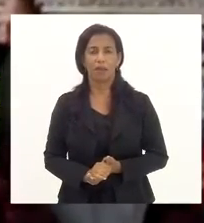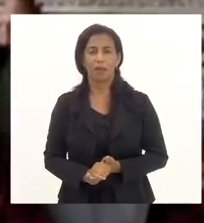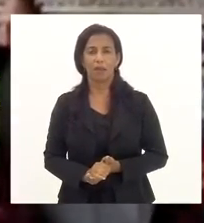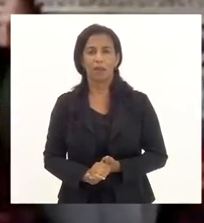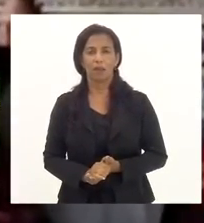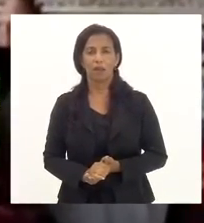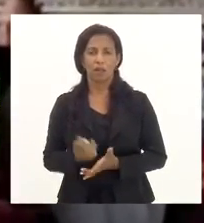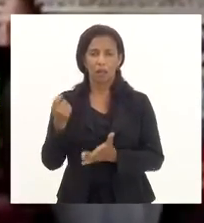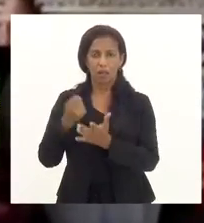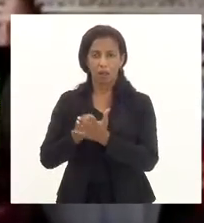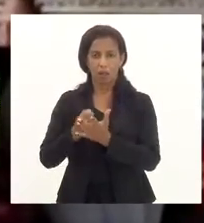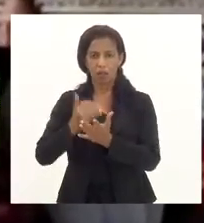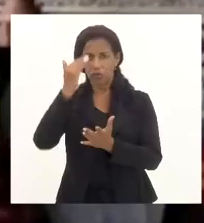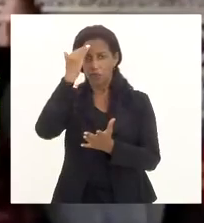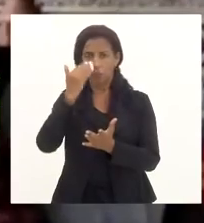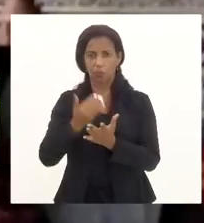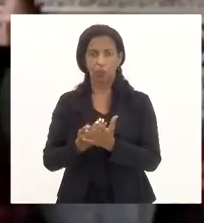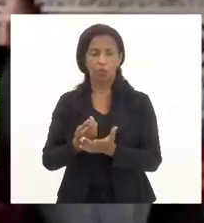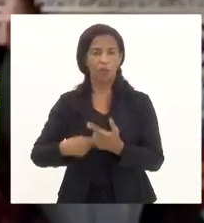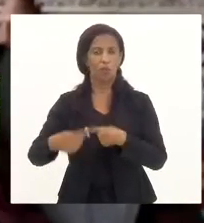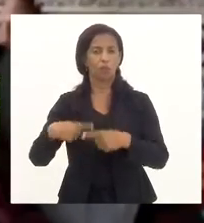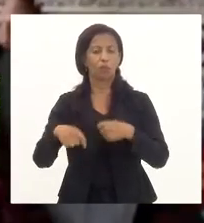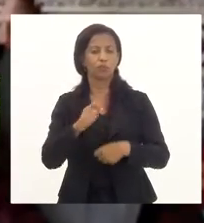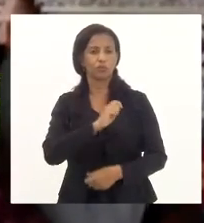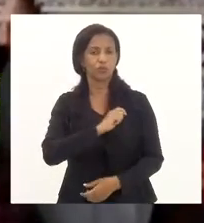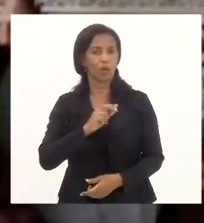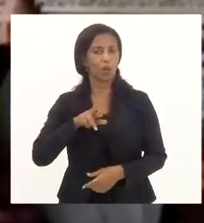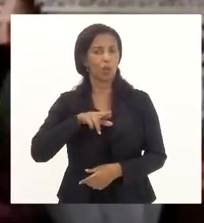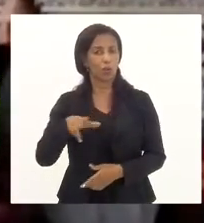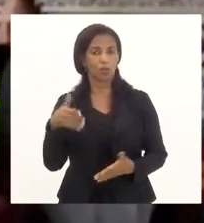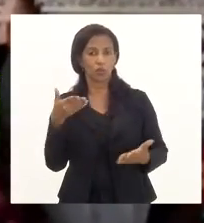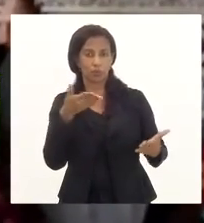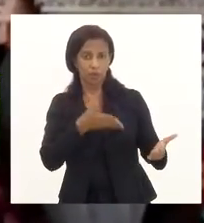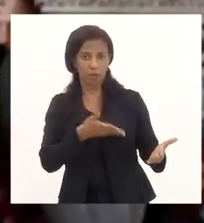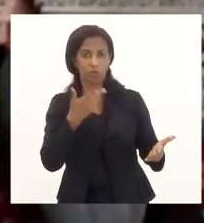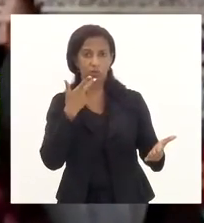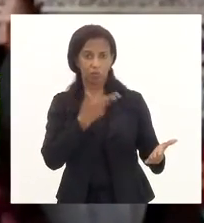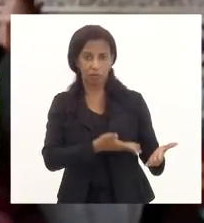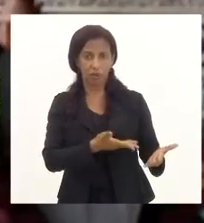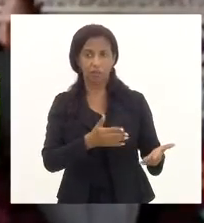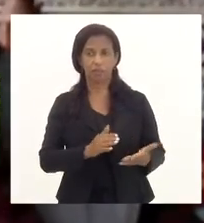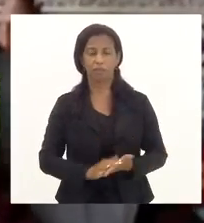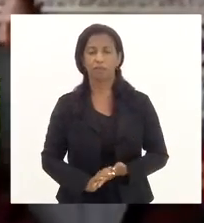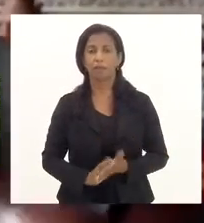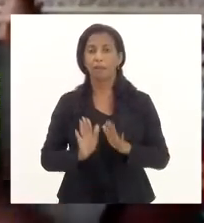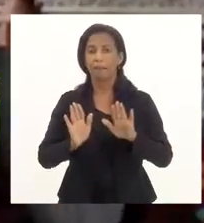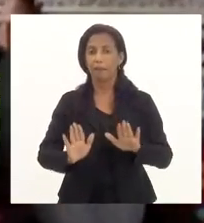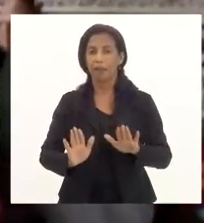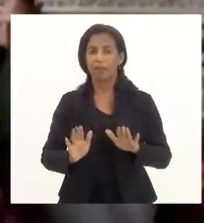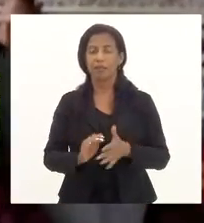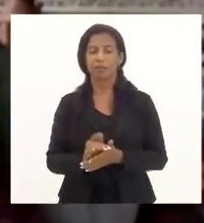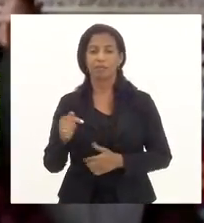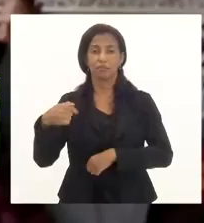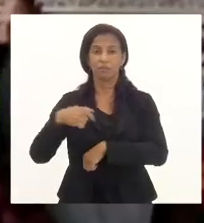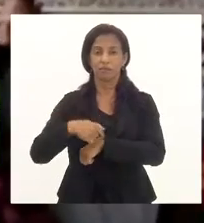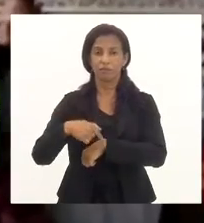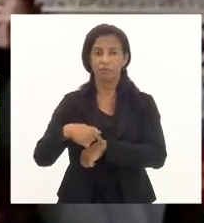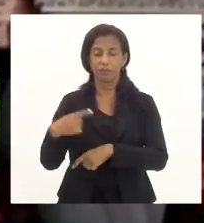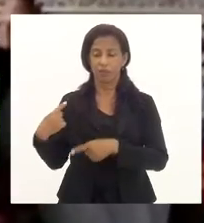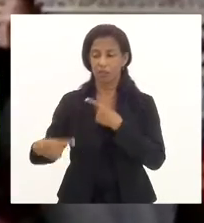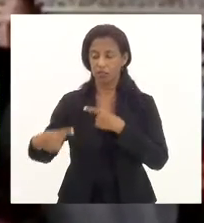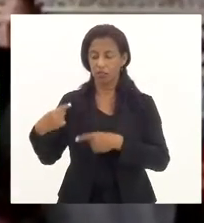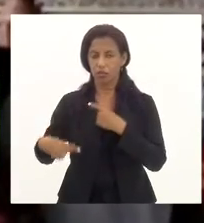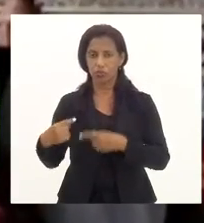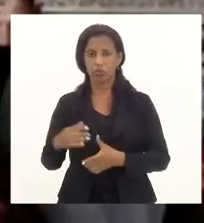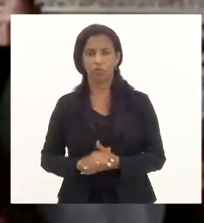do regime de recuperação fiscal não é sobre isso que nós estamos falando mas nesse momento que